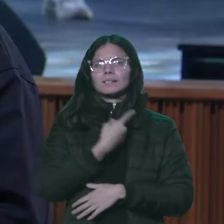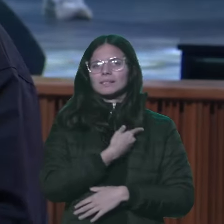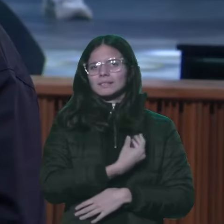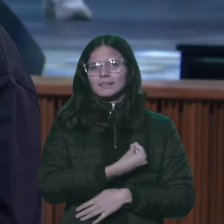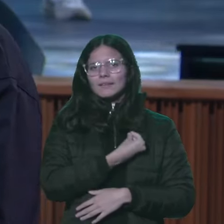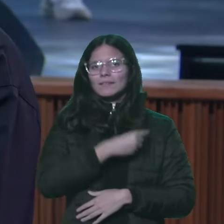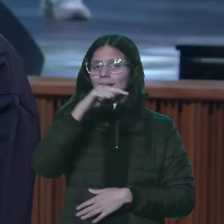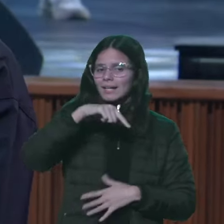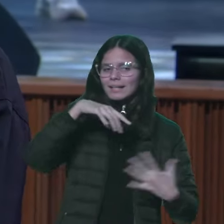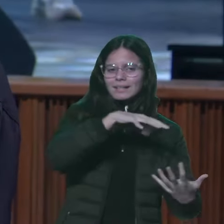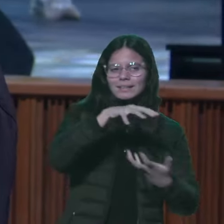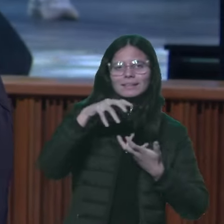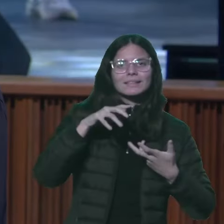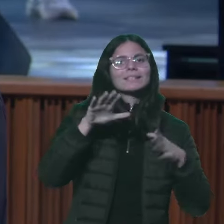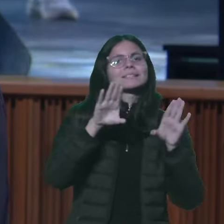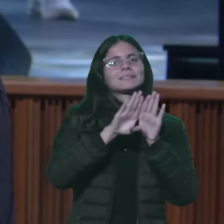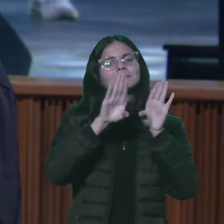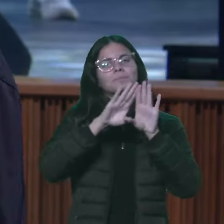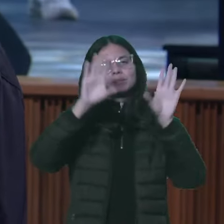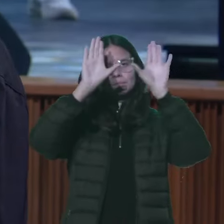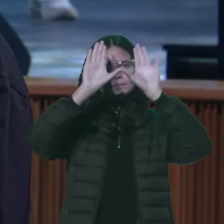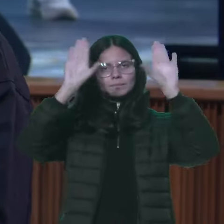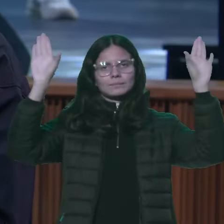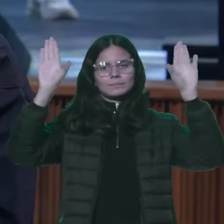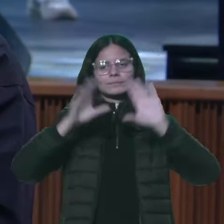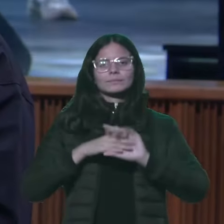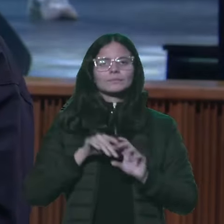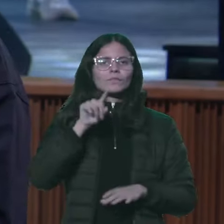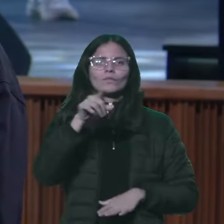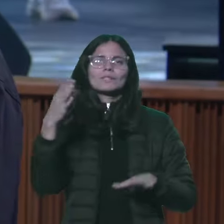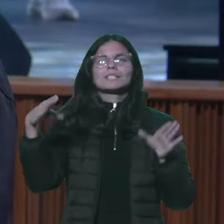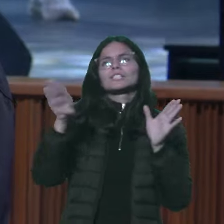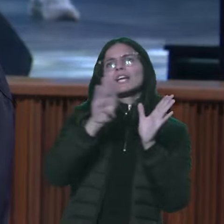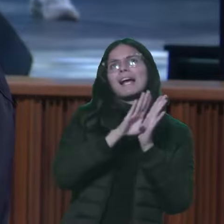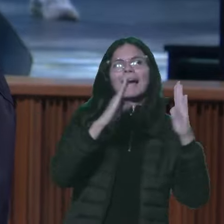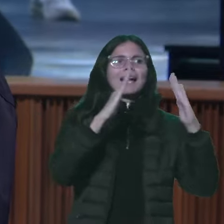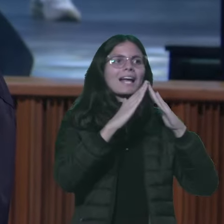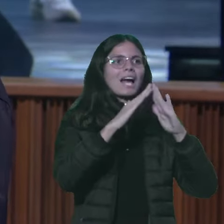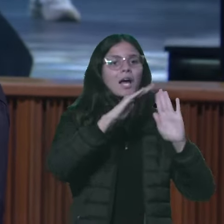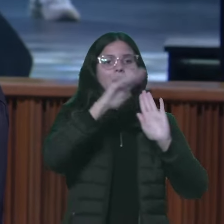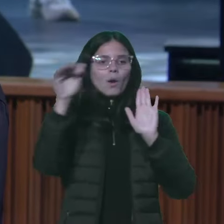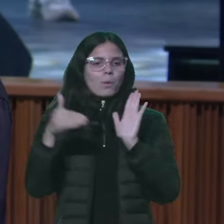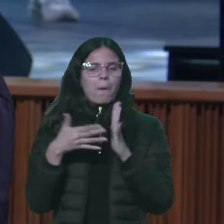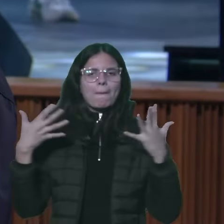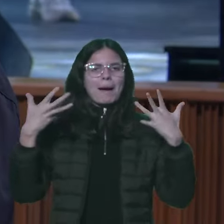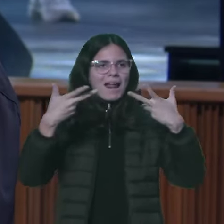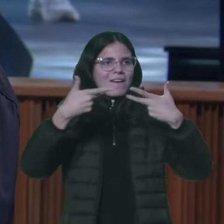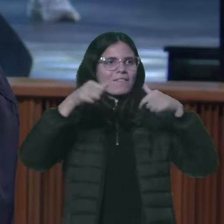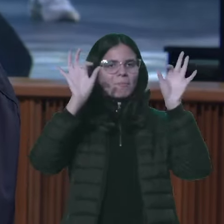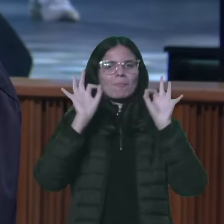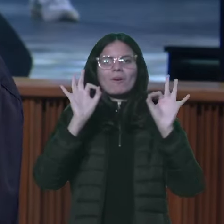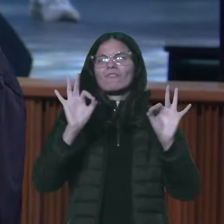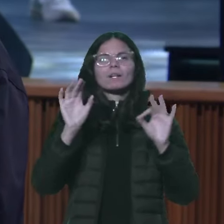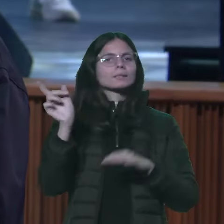terra e principalmente no céu. Você não vai chegar em casa e tudo vai estar incrível, maravilhoso,